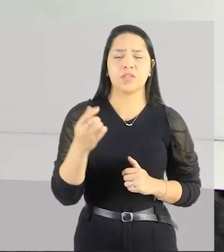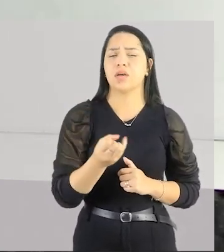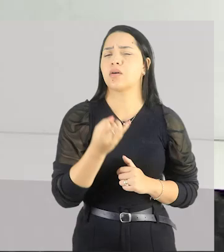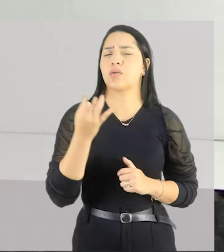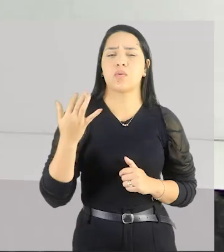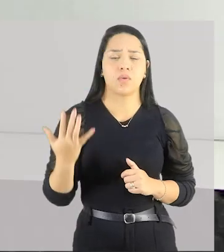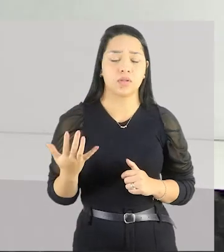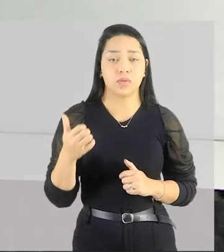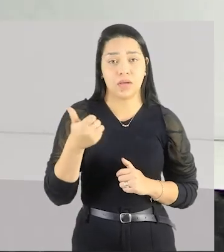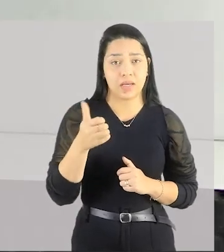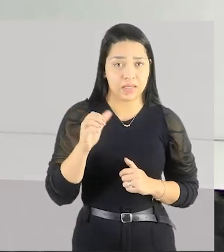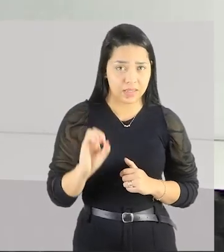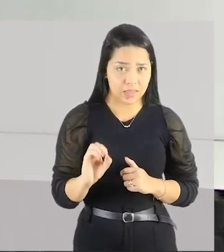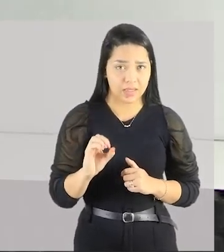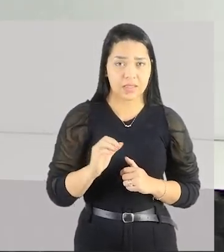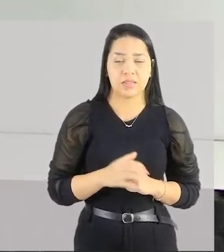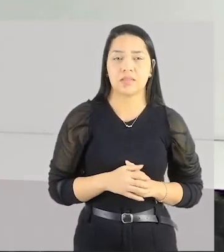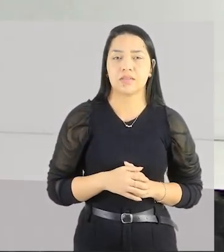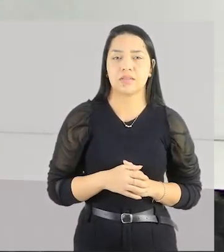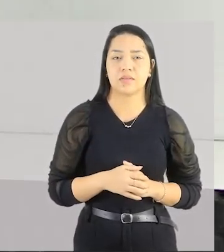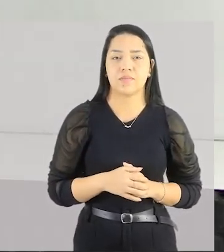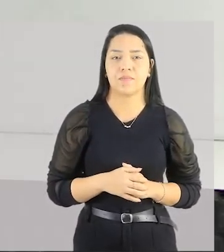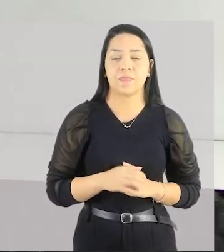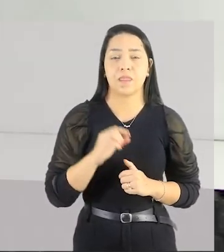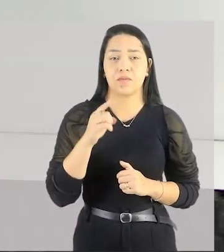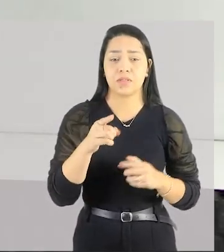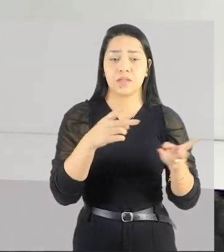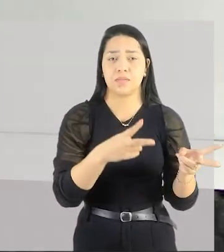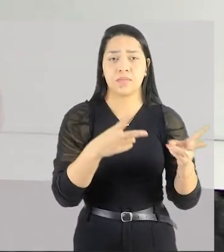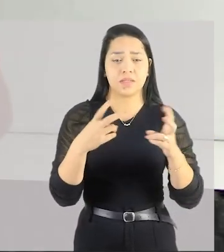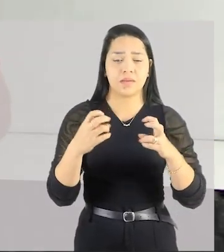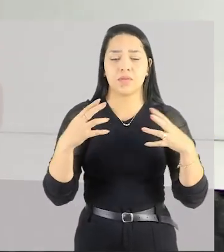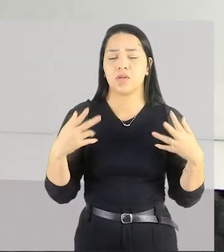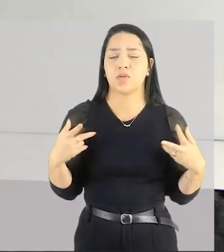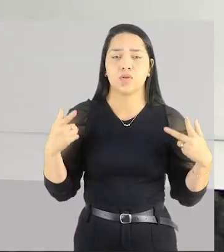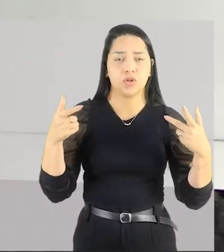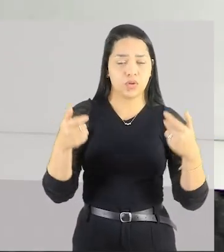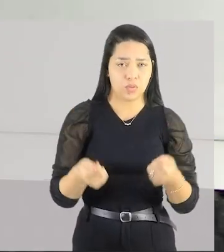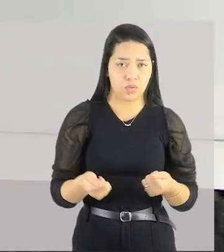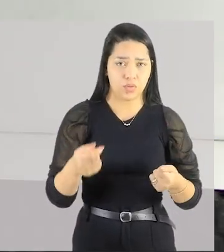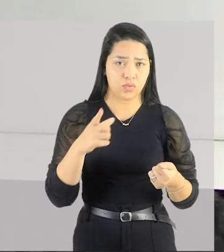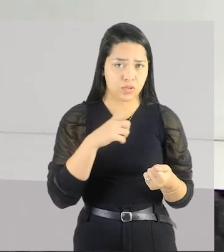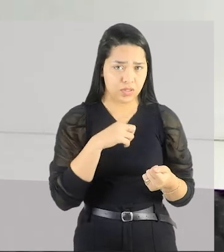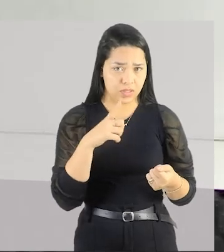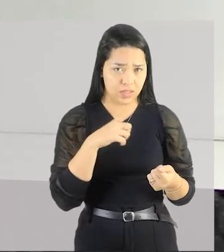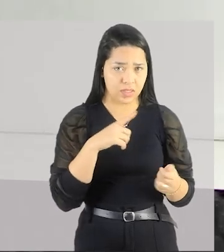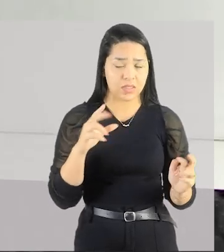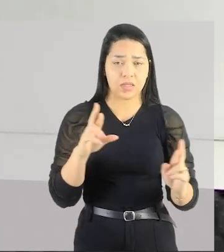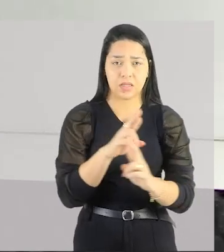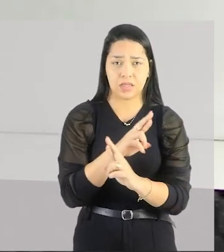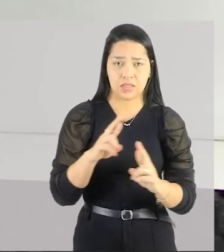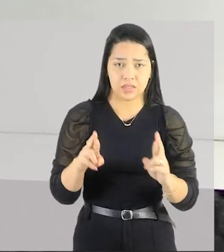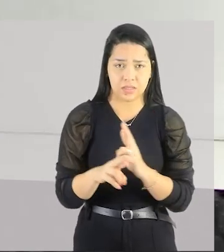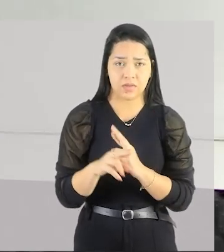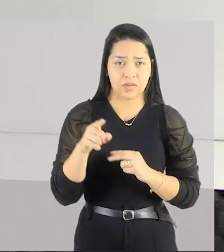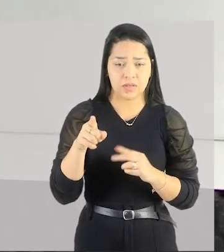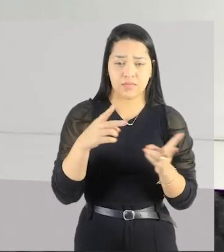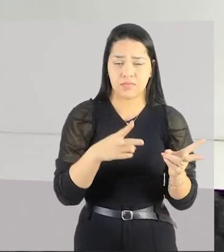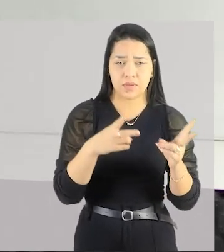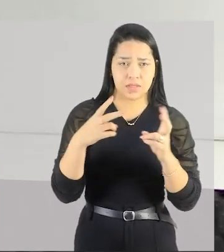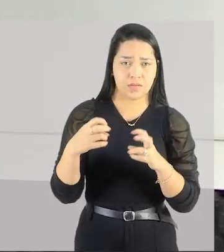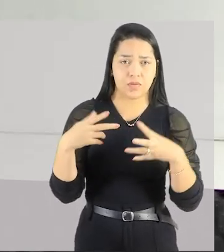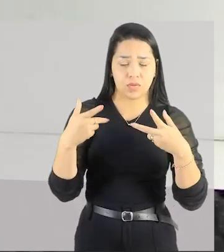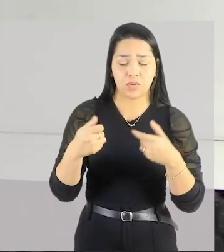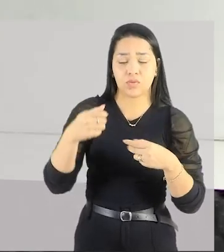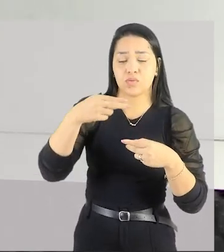a quanto? A 10. Você observa que todos os denominadores, tá? Desculpa, você observa que